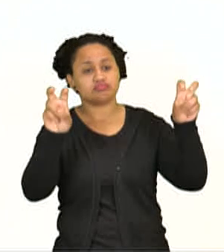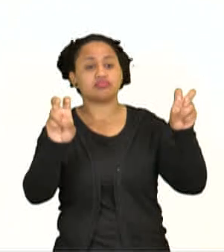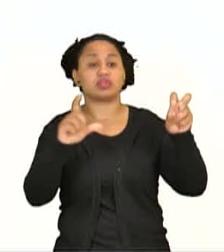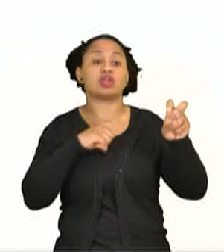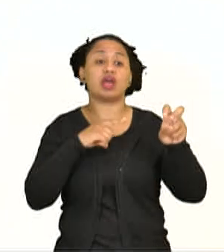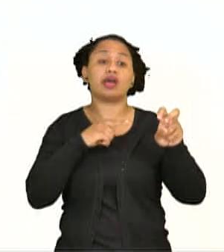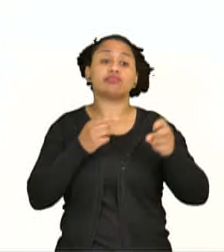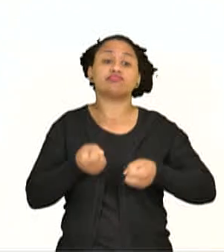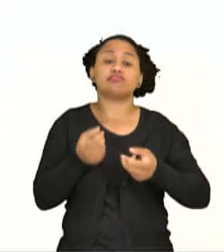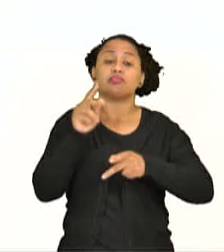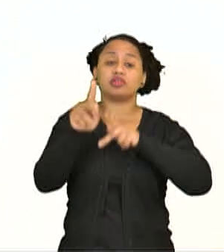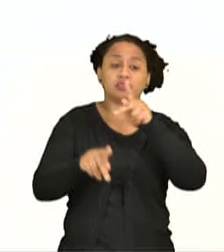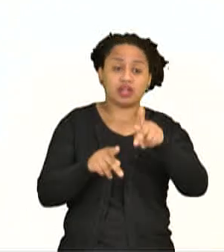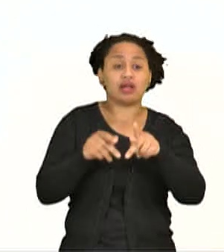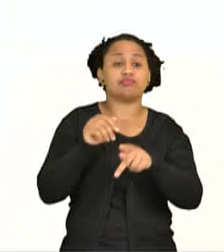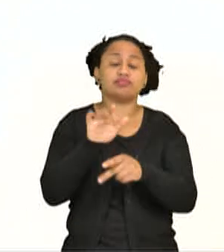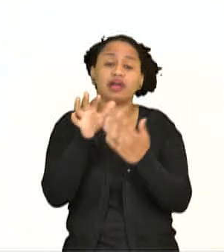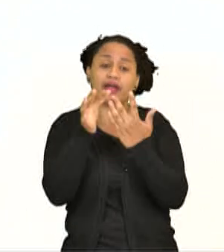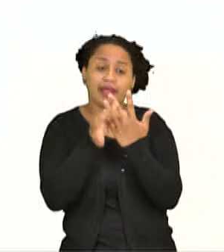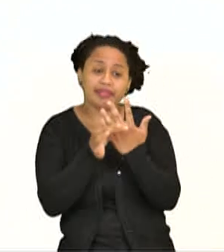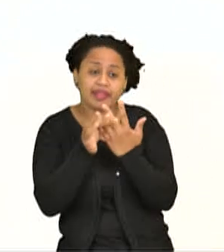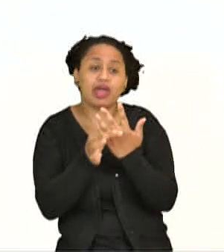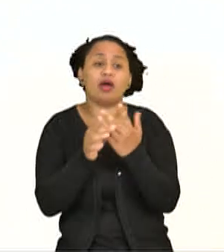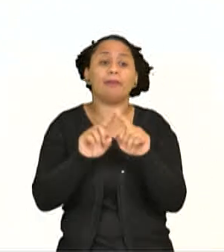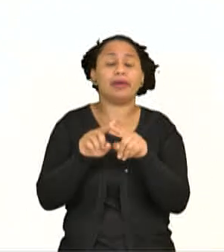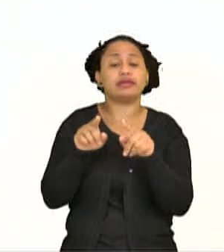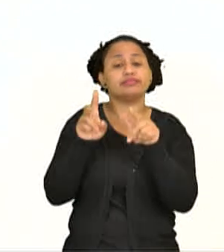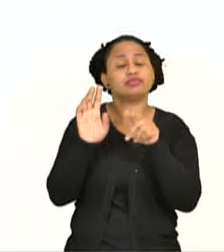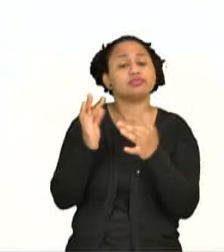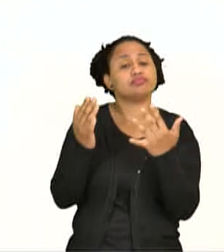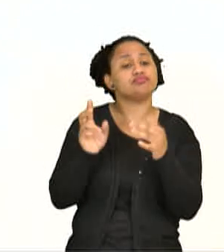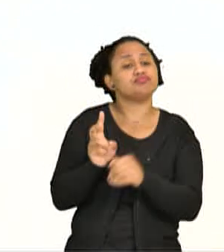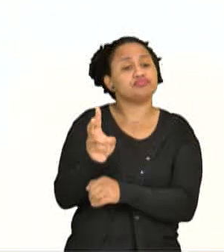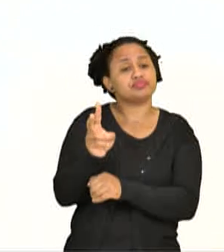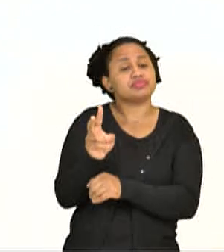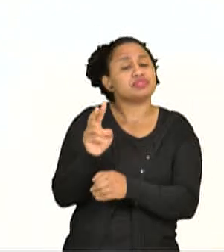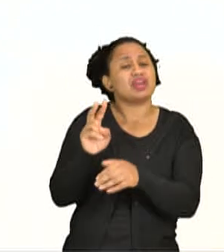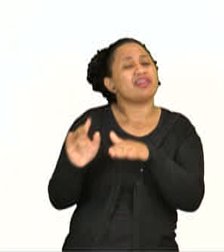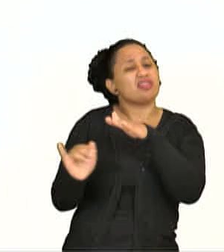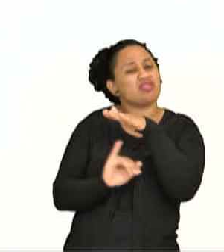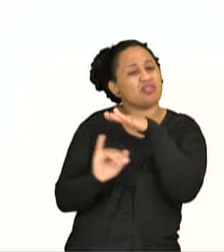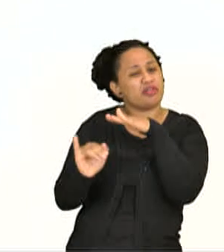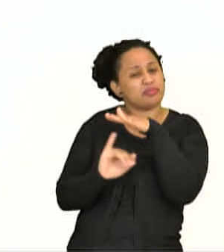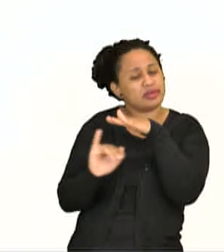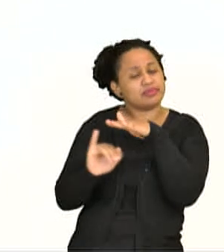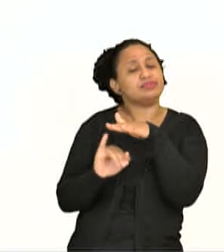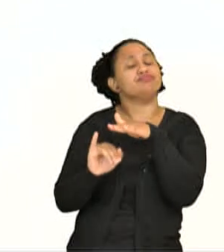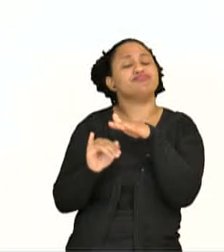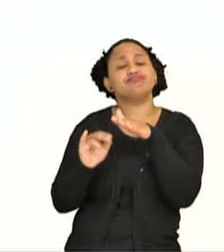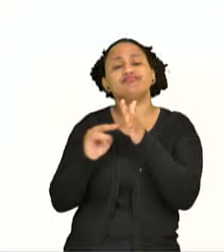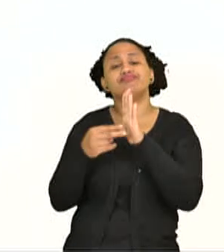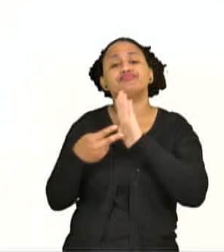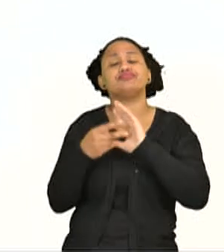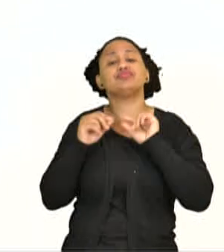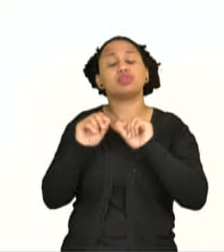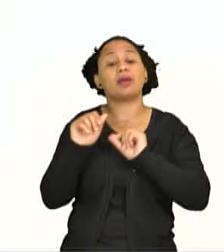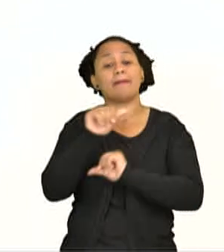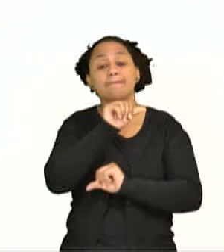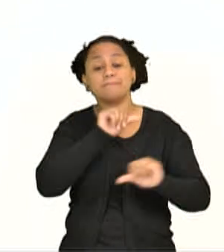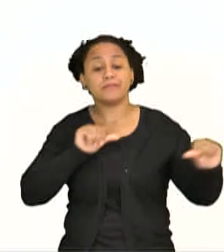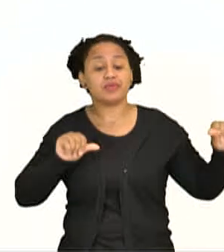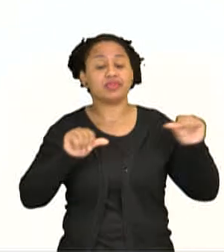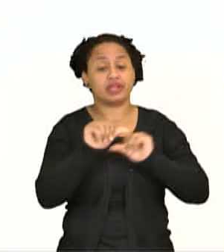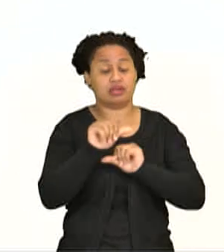popular, vão-se os anéis, ficam-se os dedos. O que informalmente nos diz que mudanças